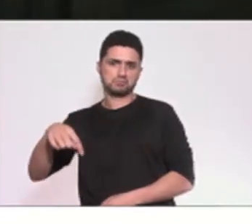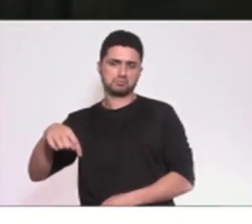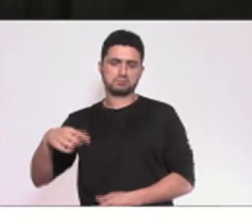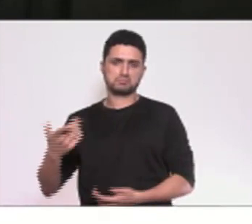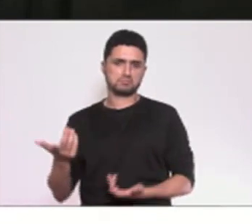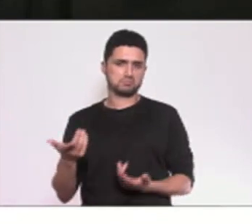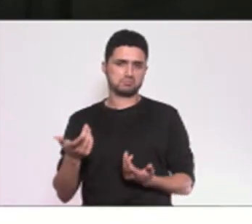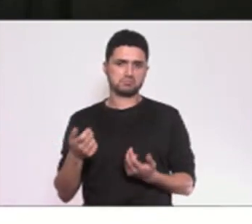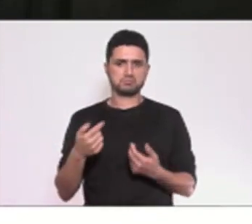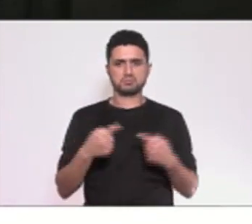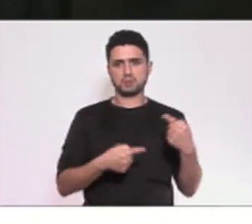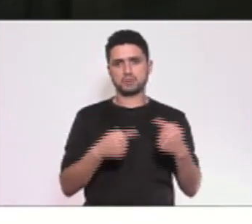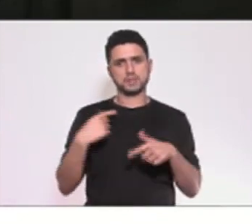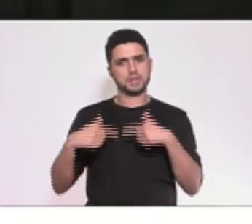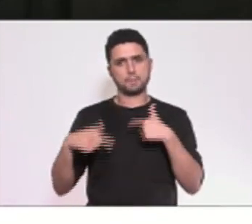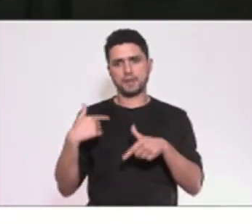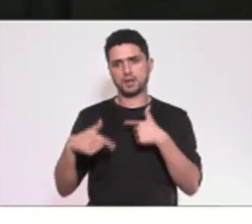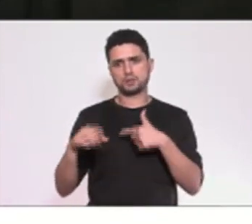Tampouco